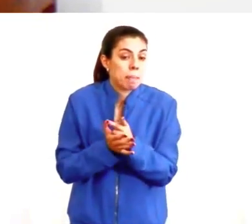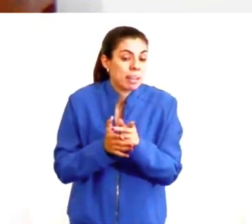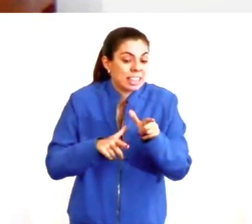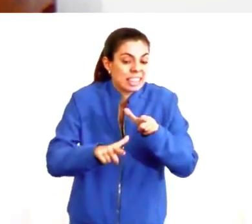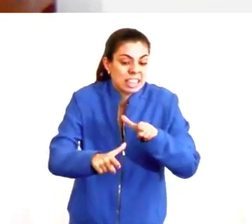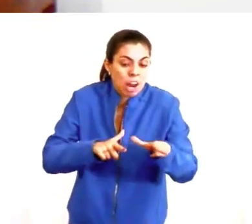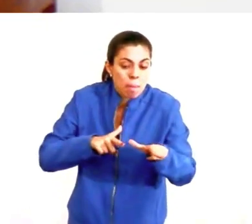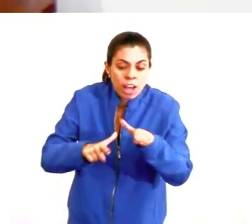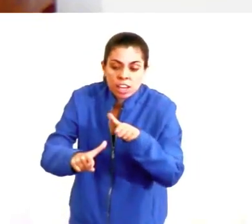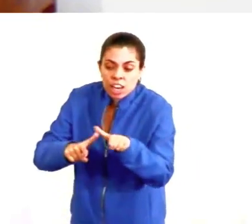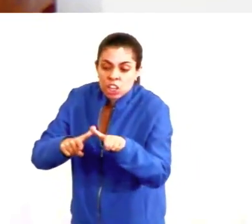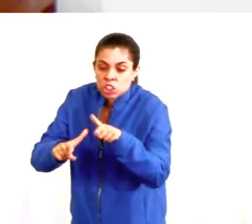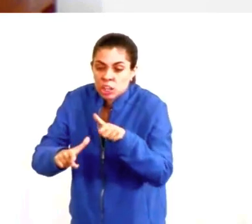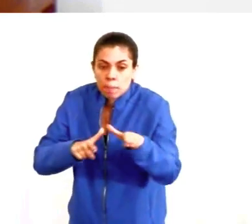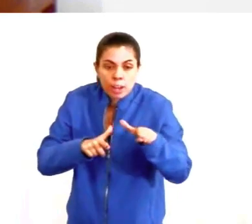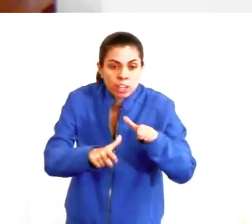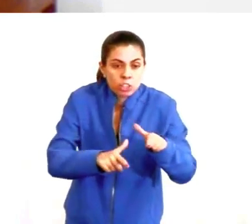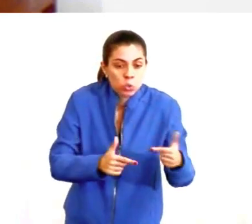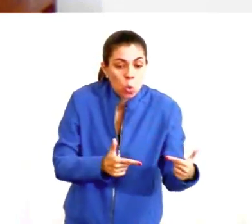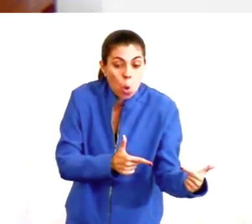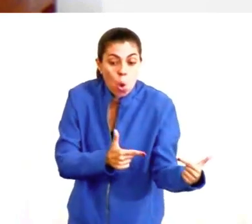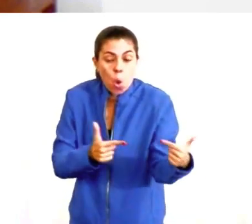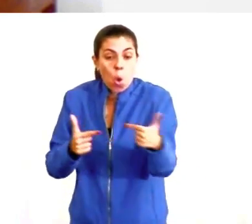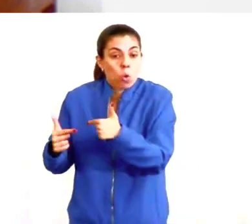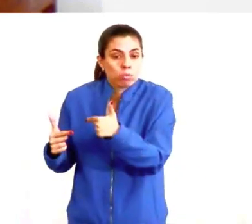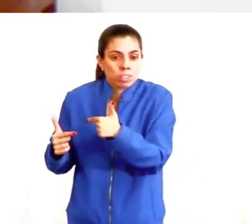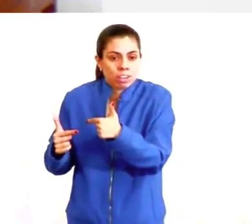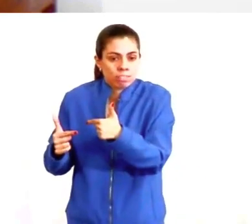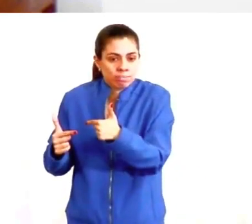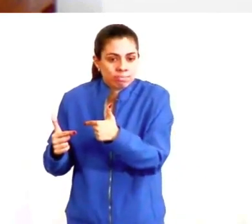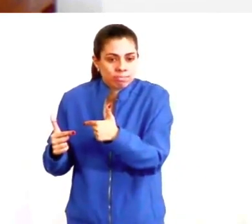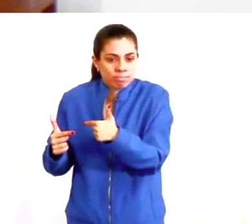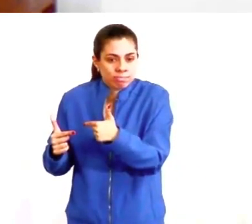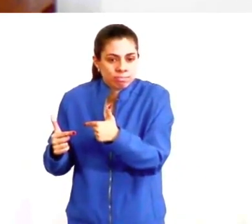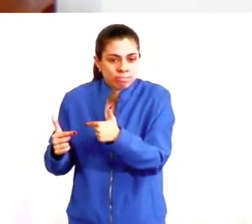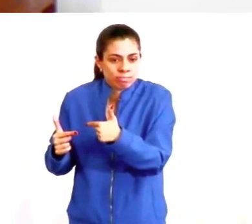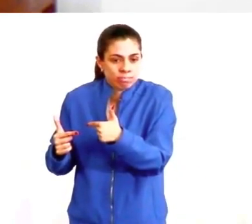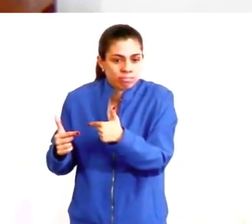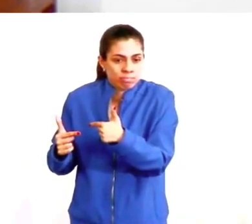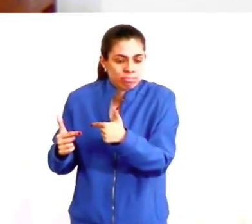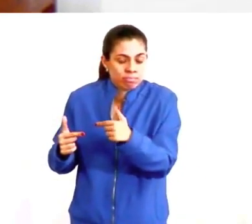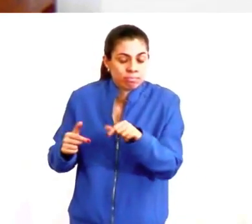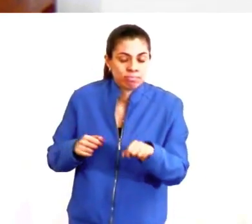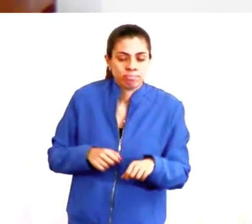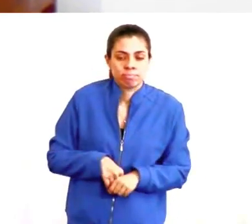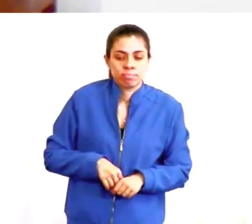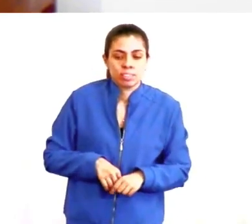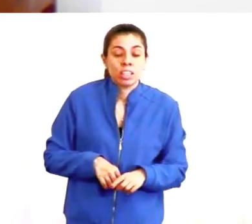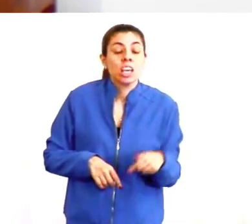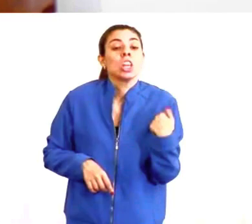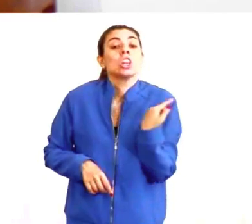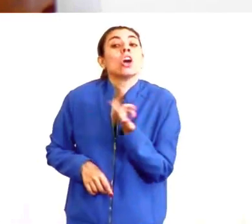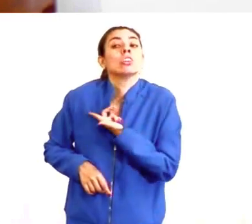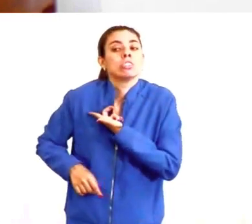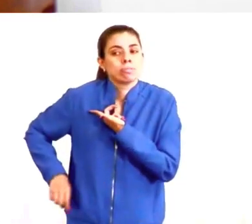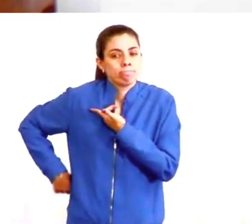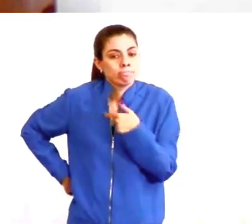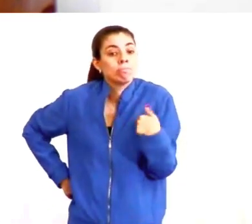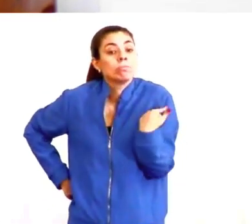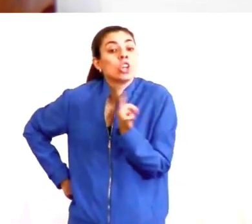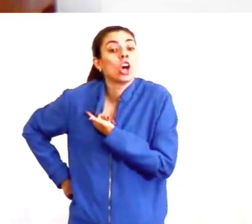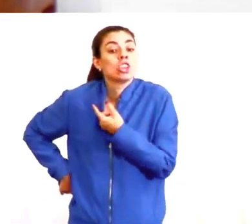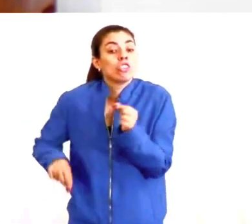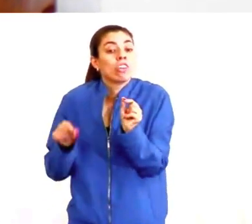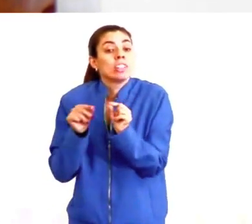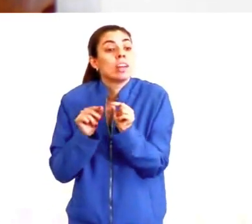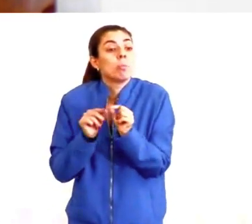Uma manhã como essa é uma manhã importante. É uma manhã para a gente se perguntar: eu faço? Eu tenho discípulos? Onde